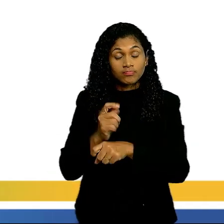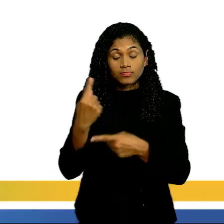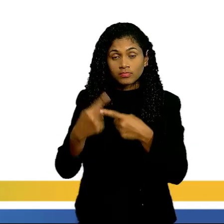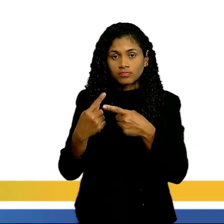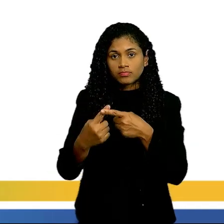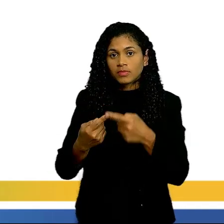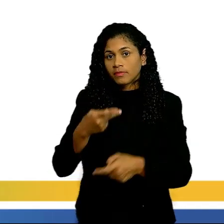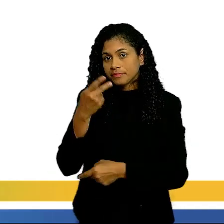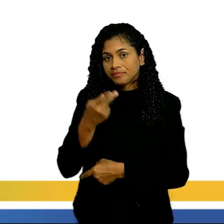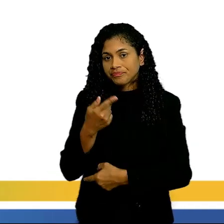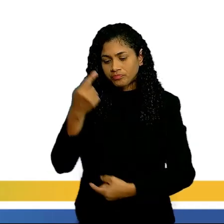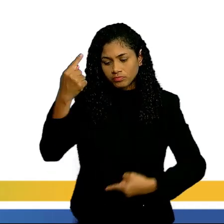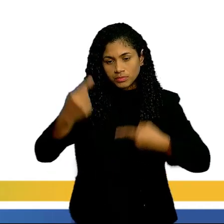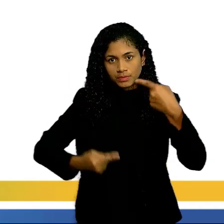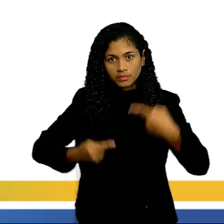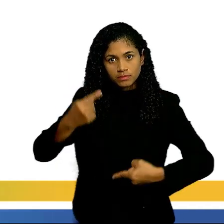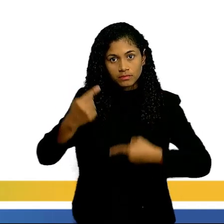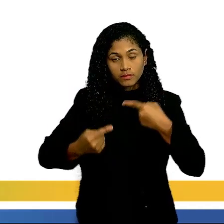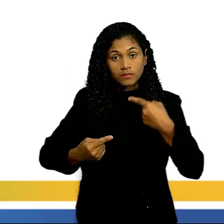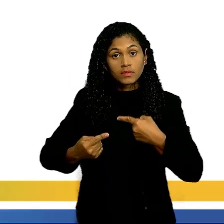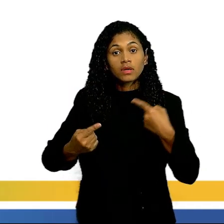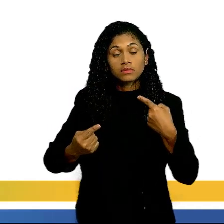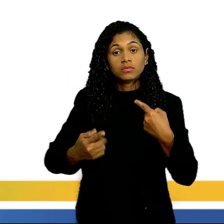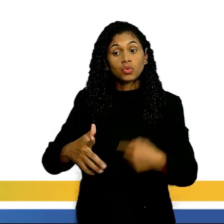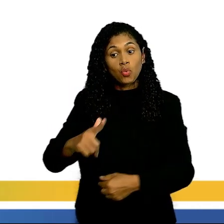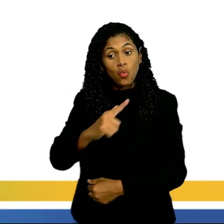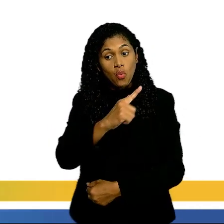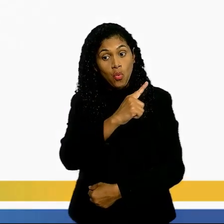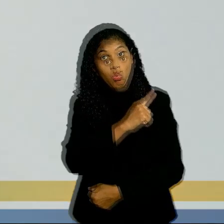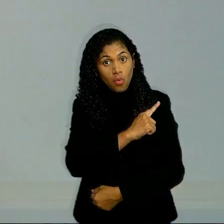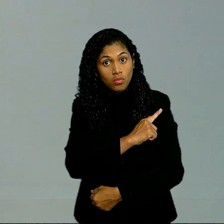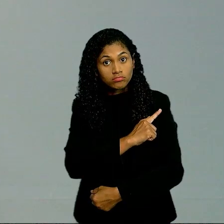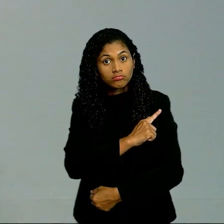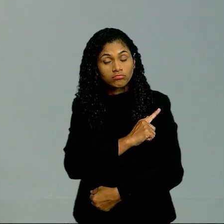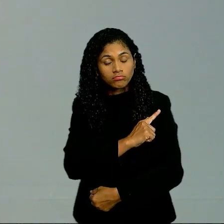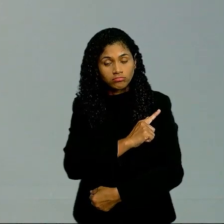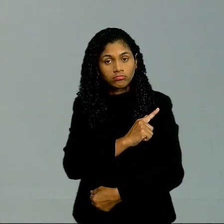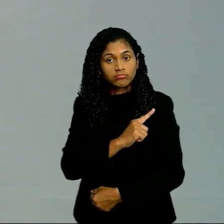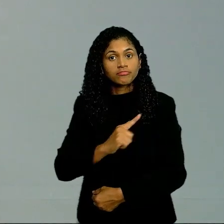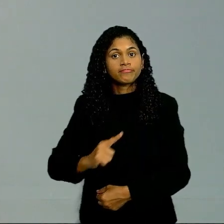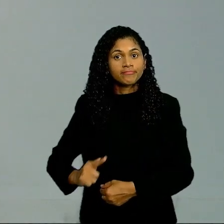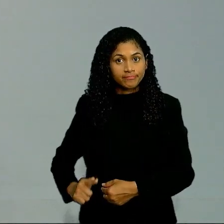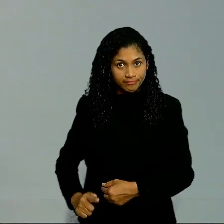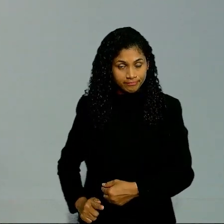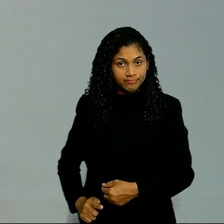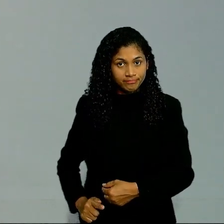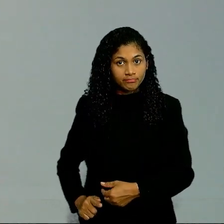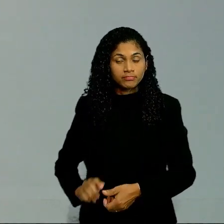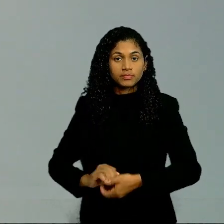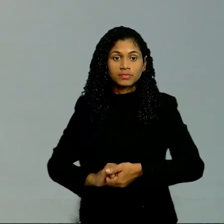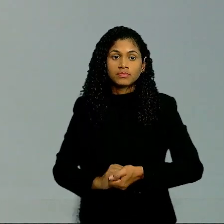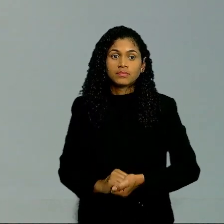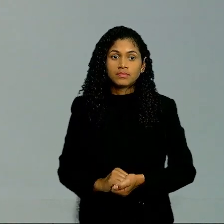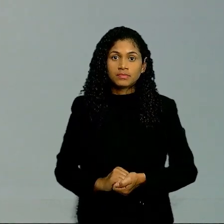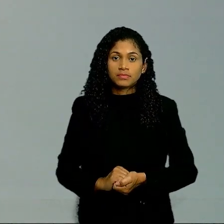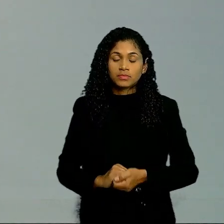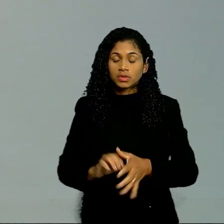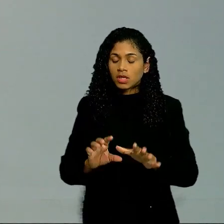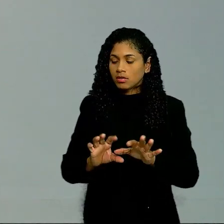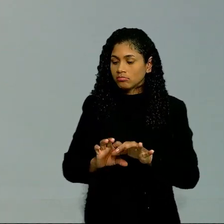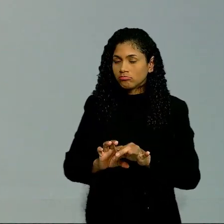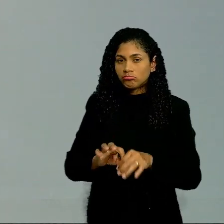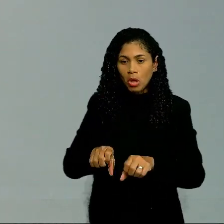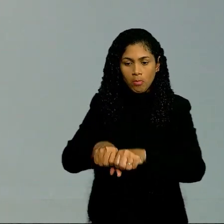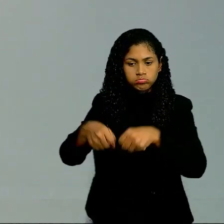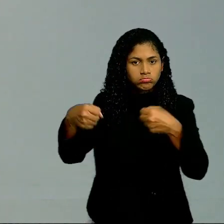dos governadores, da República do Café com Leite, que o Getúlio Vargas desmantelou a partir do momento em que